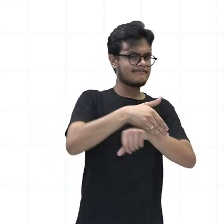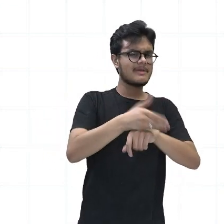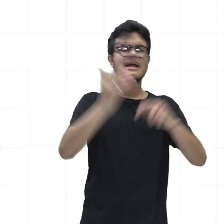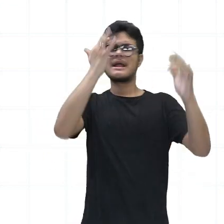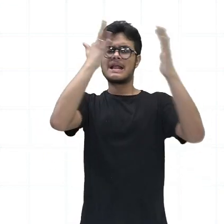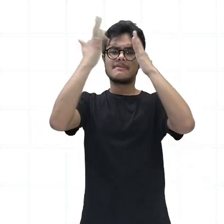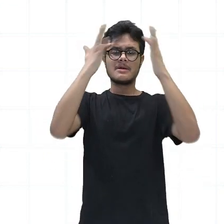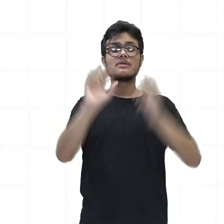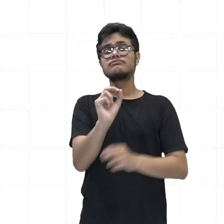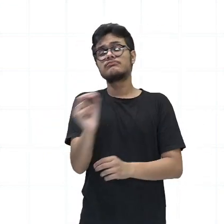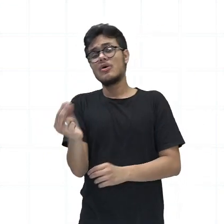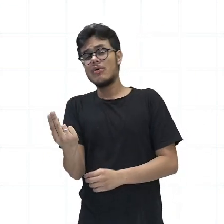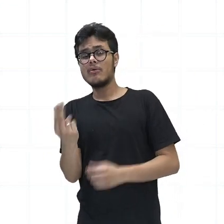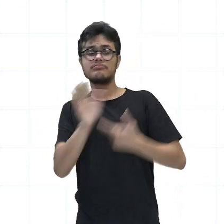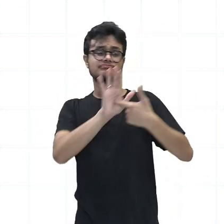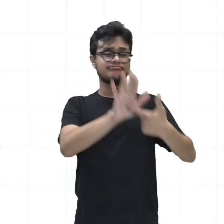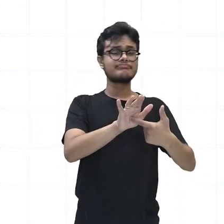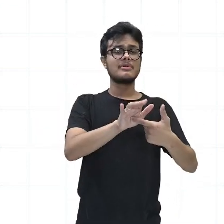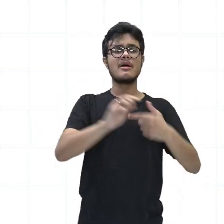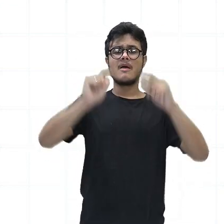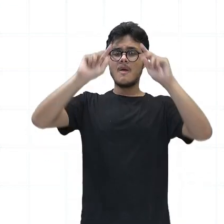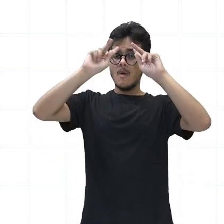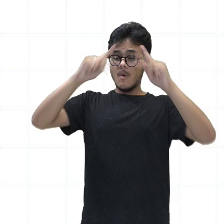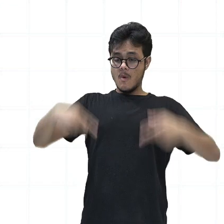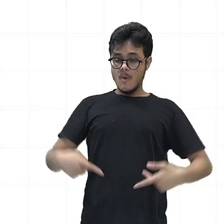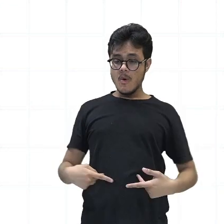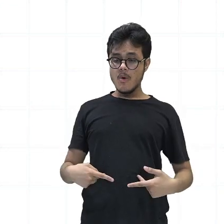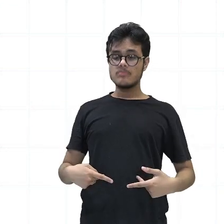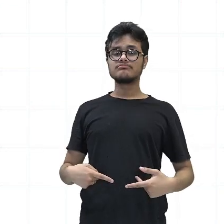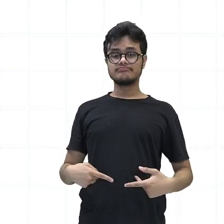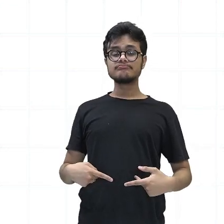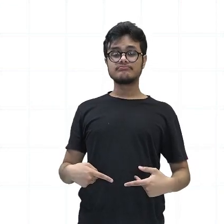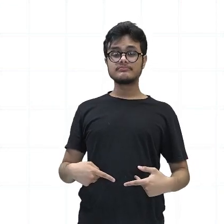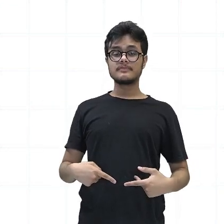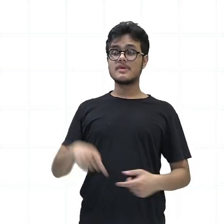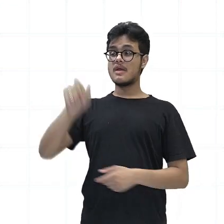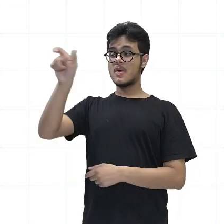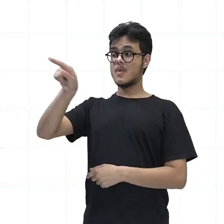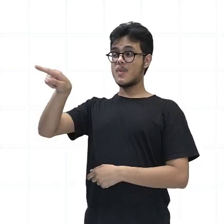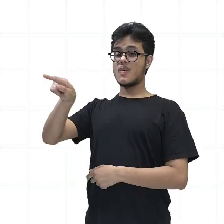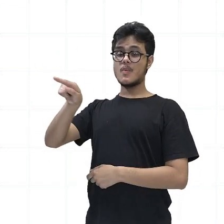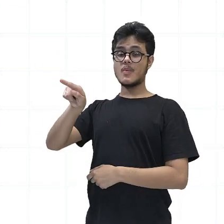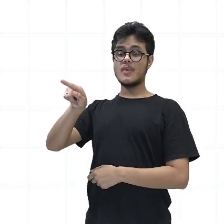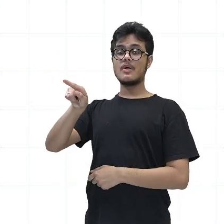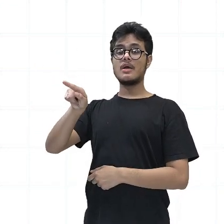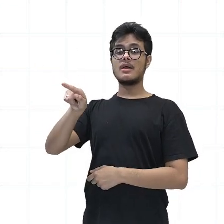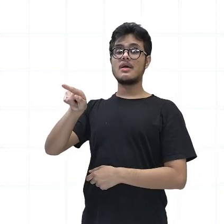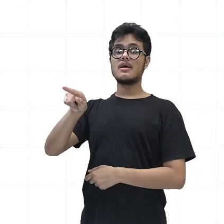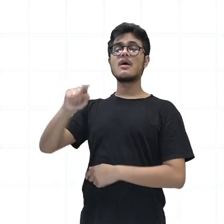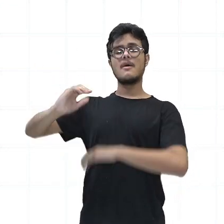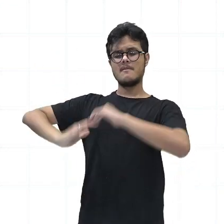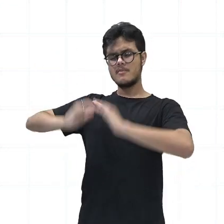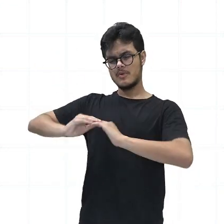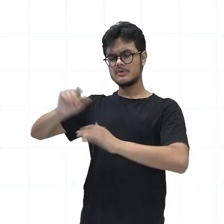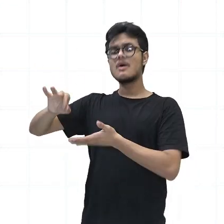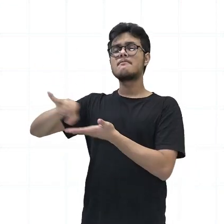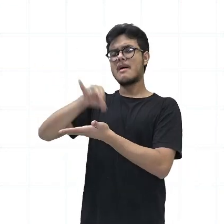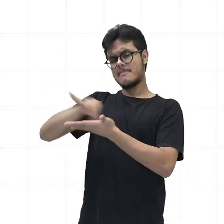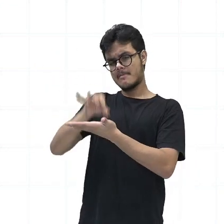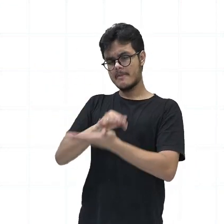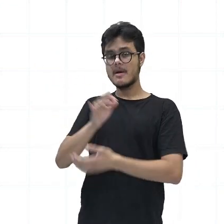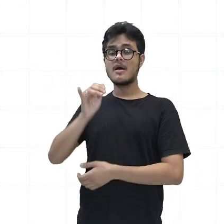ou representações humanas criadas por um dramaturgo, mais uma vez, dramaturgo é quem escreve a